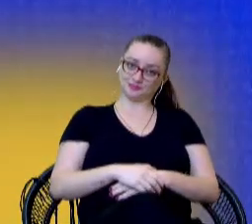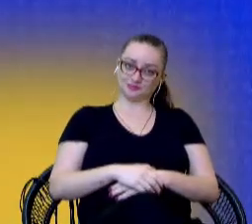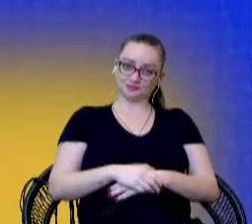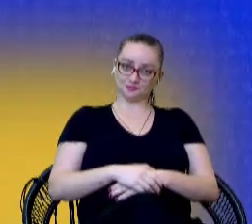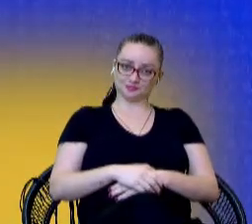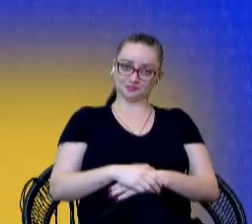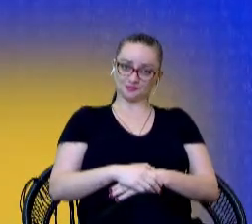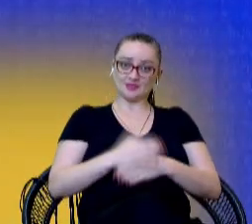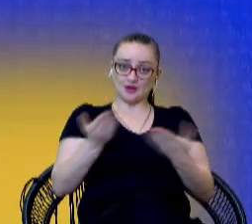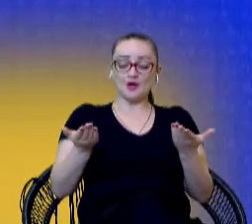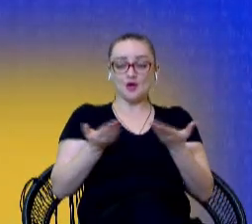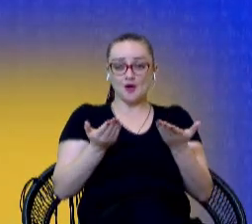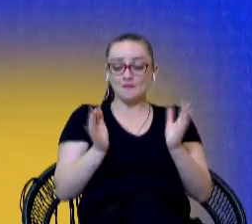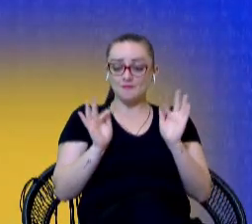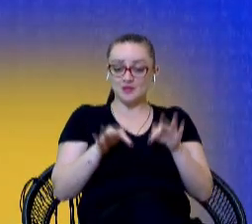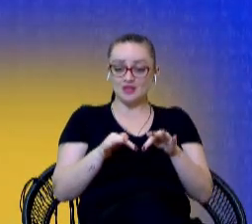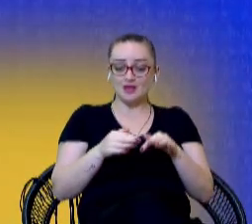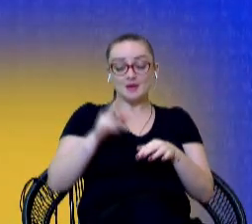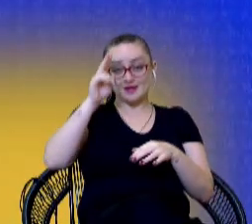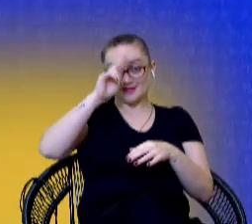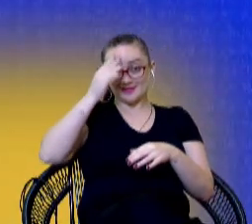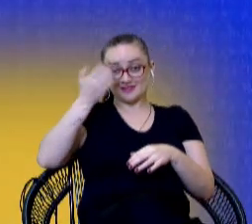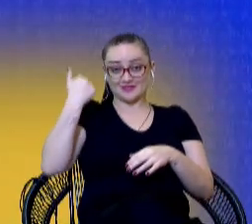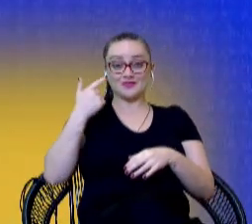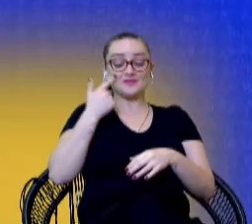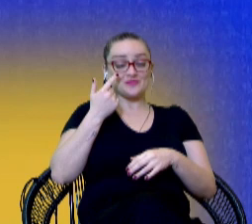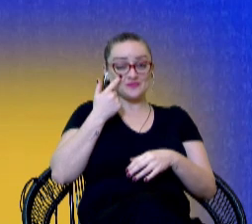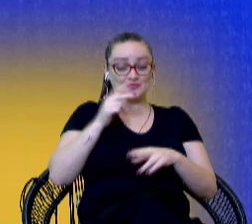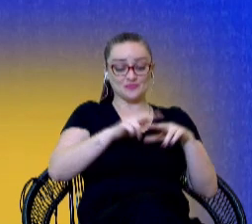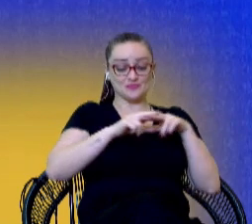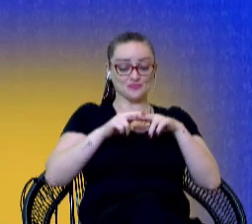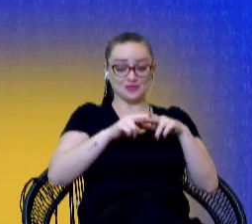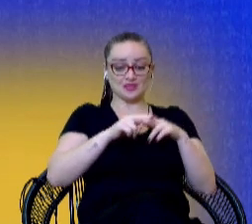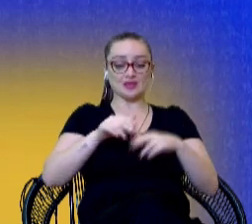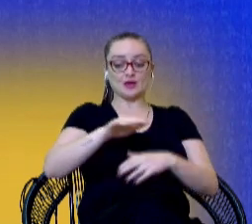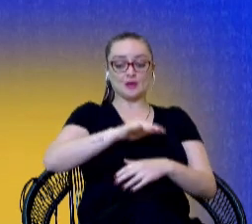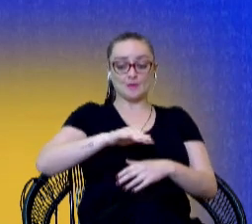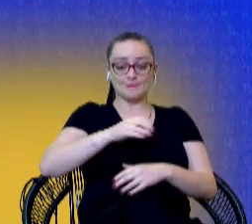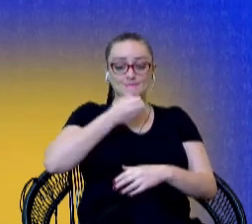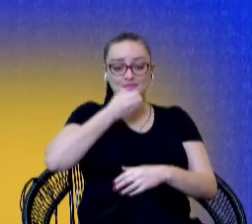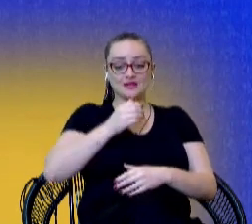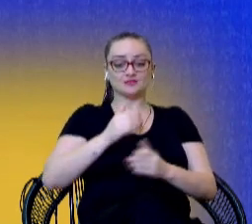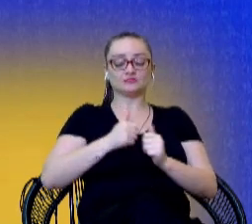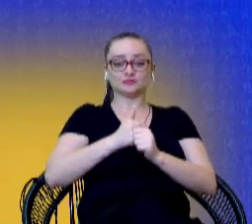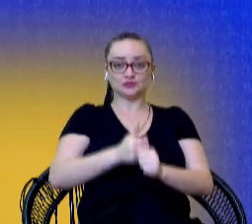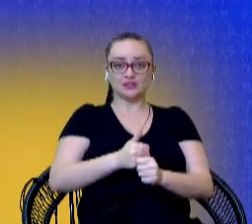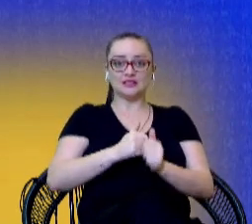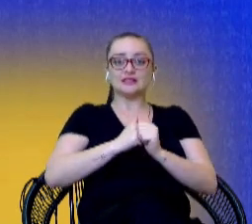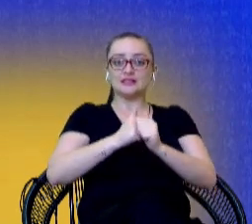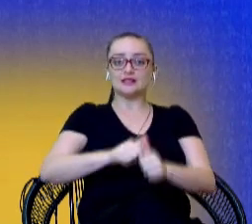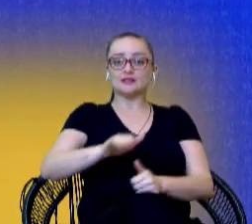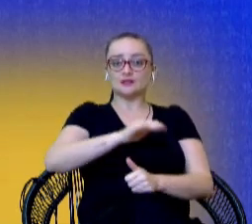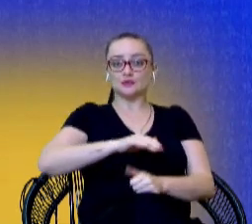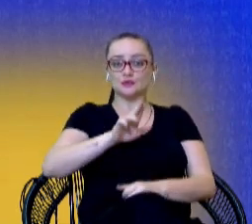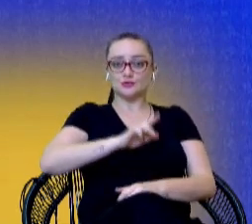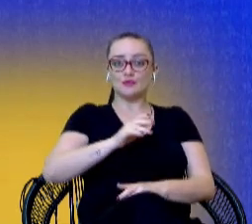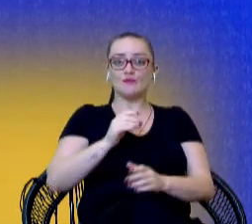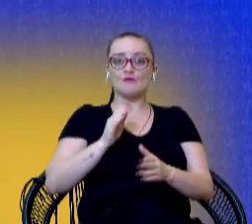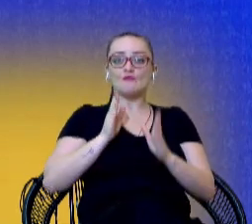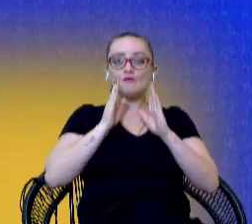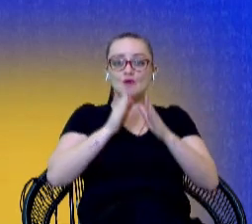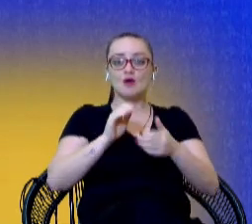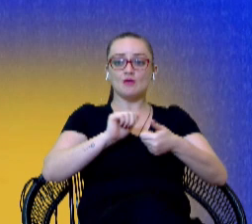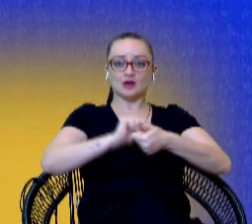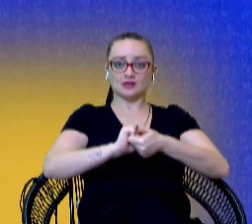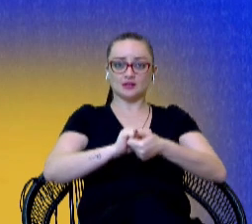E aí, pessoal, para fechar, recapitulando o que que a gente viu: tem objetivos bem definidos, segmente seus usuários focando em qualidade,